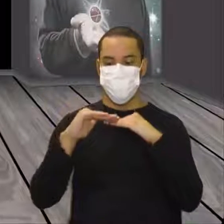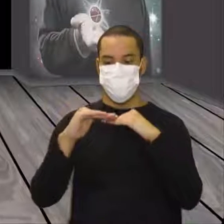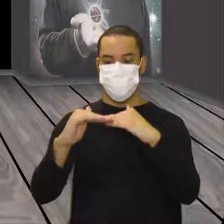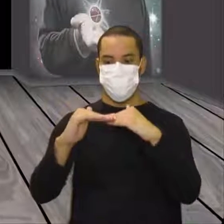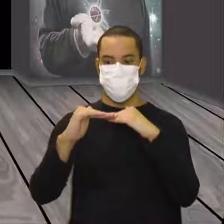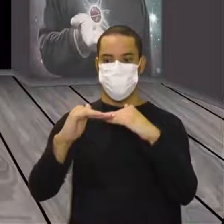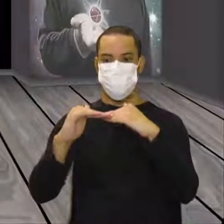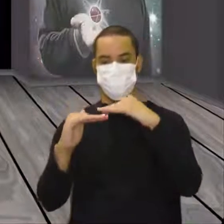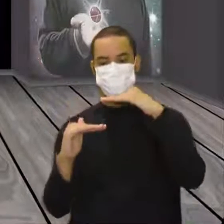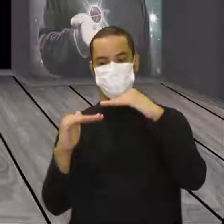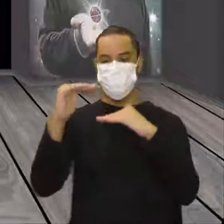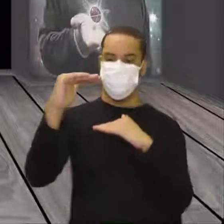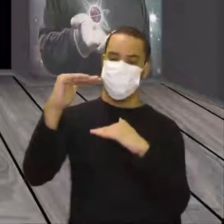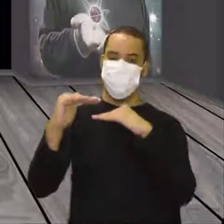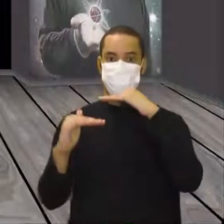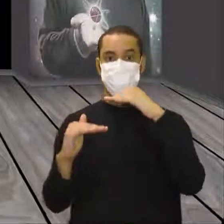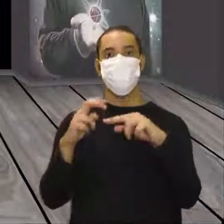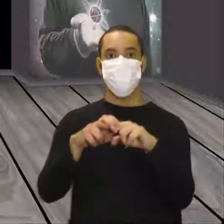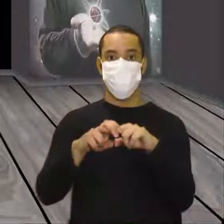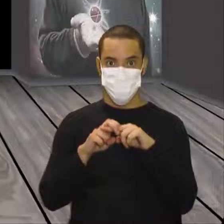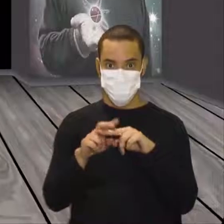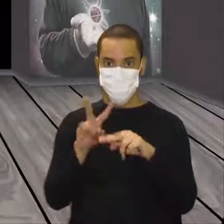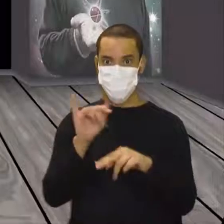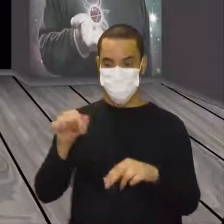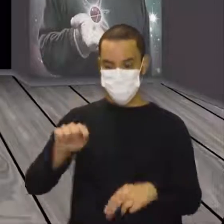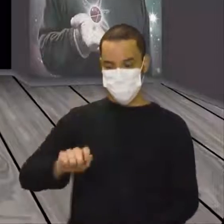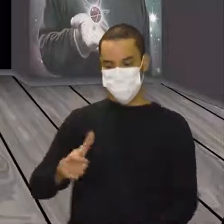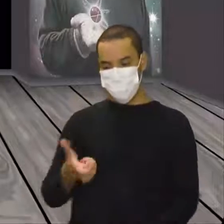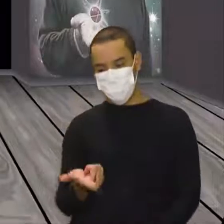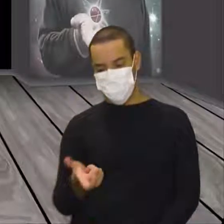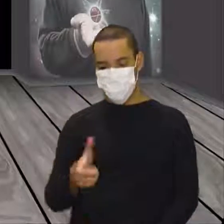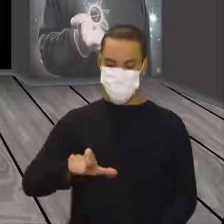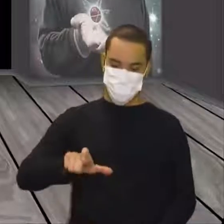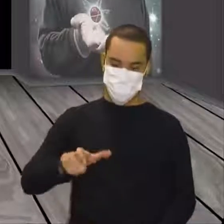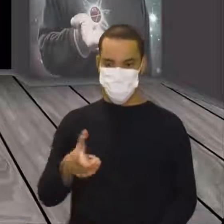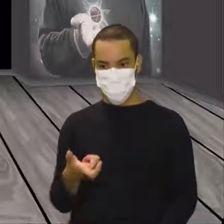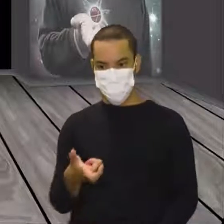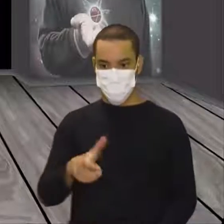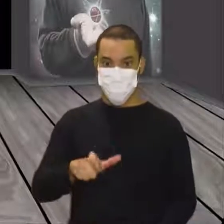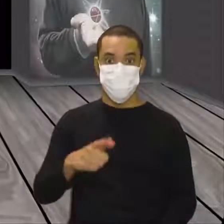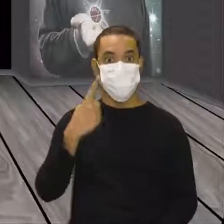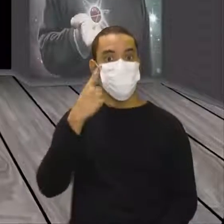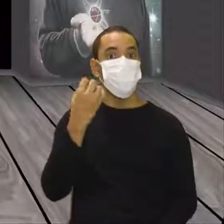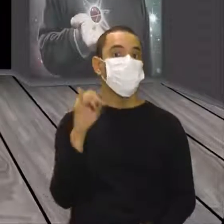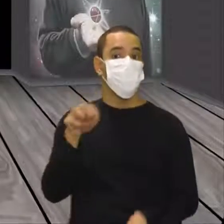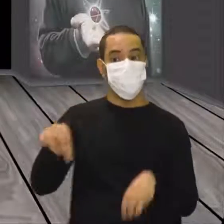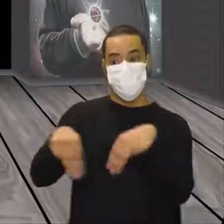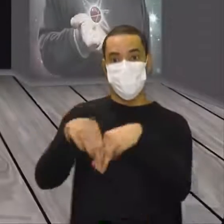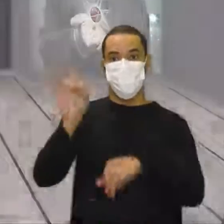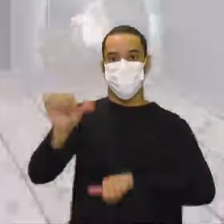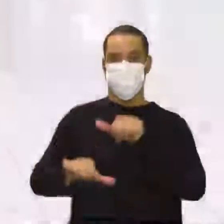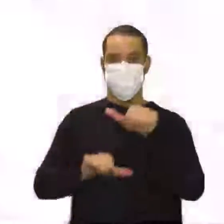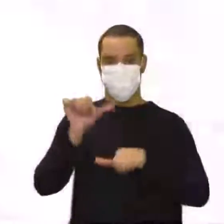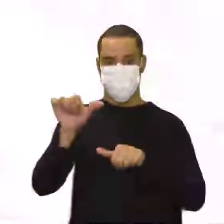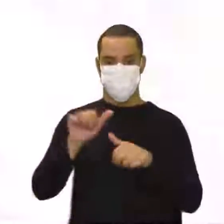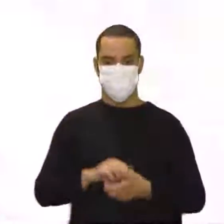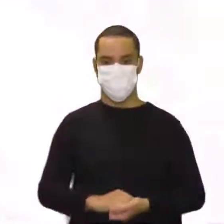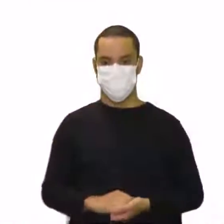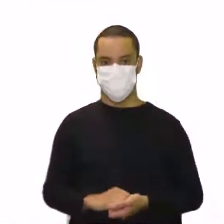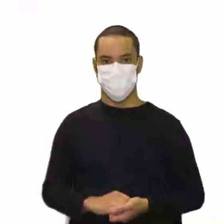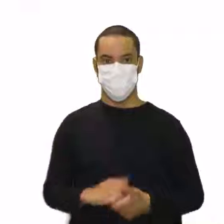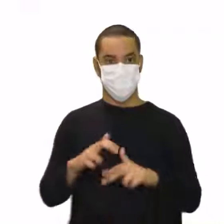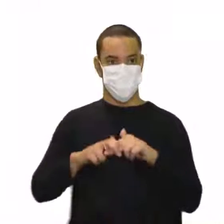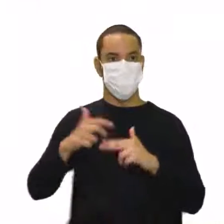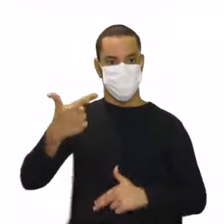campo magnético. Então, a espira que vai girar. Então, ela que vai modificar o fluxo magnético, tá bom? Então, vamos continuar lá. Então, a